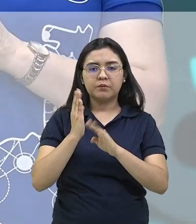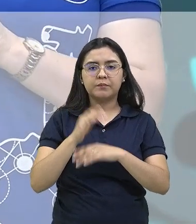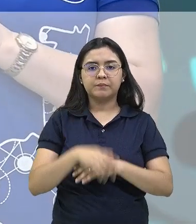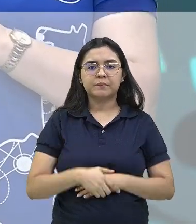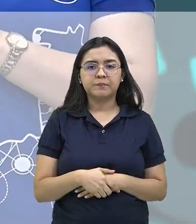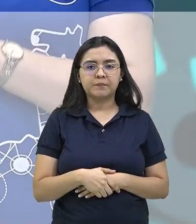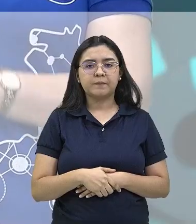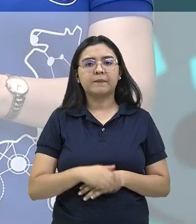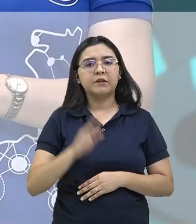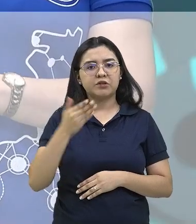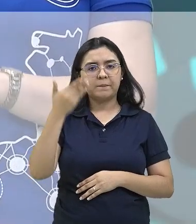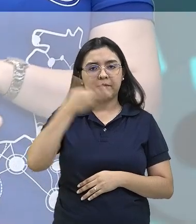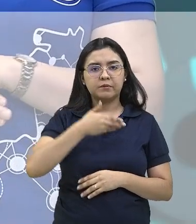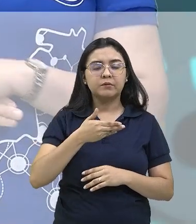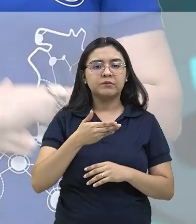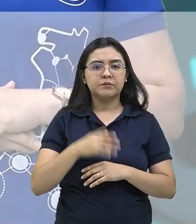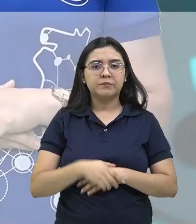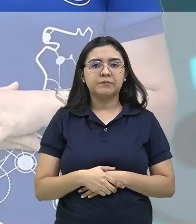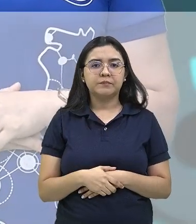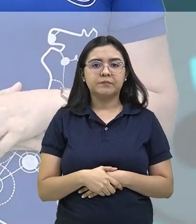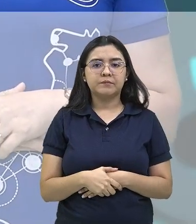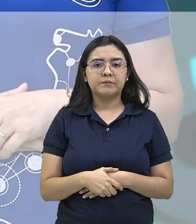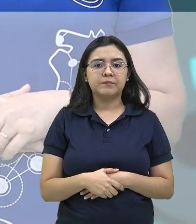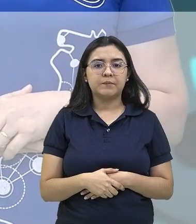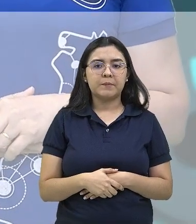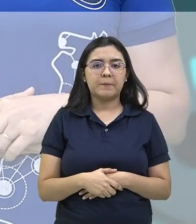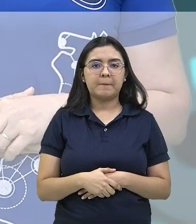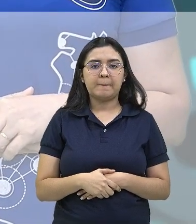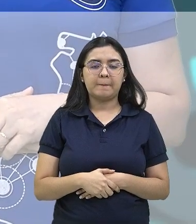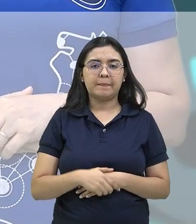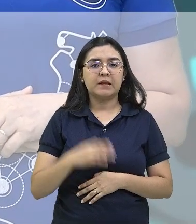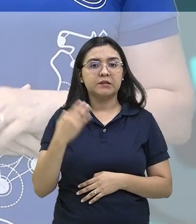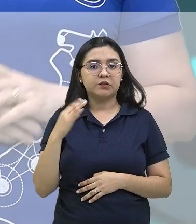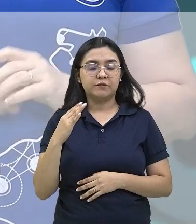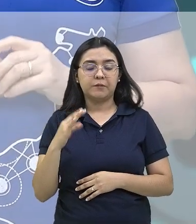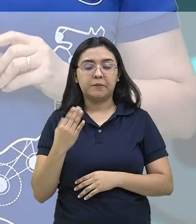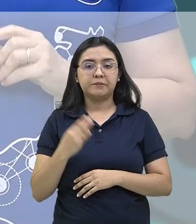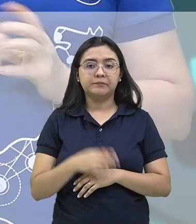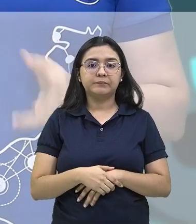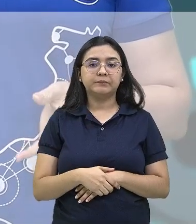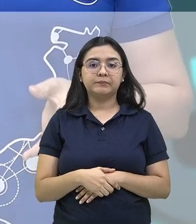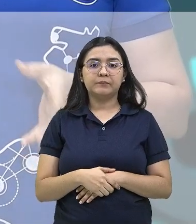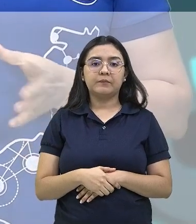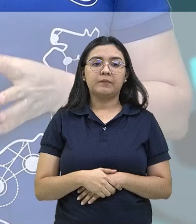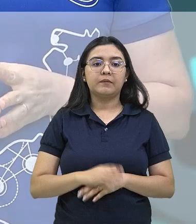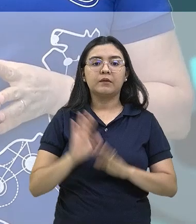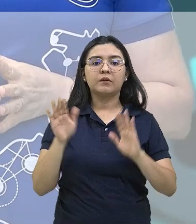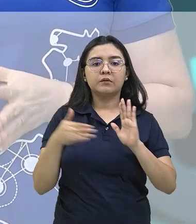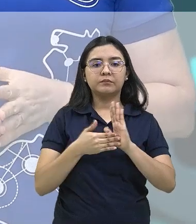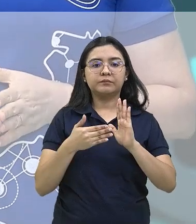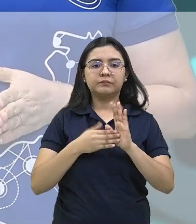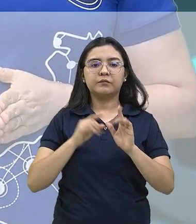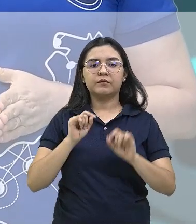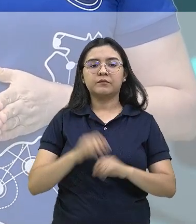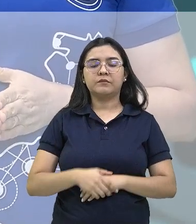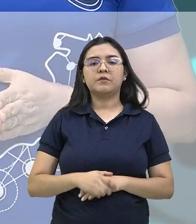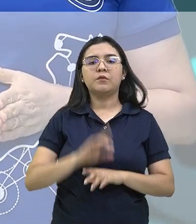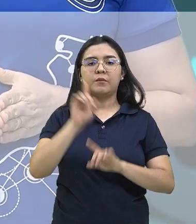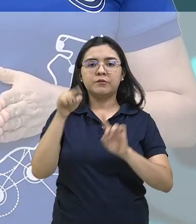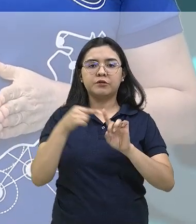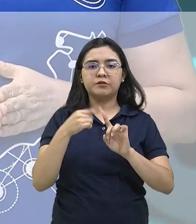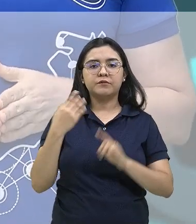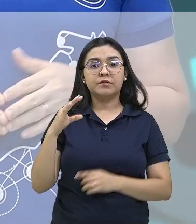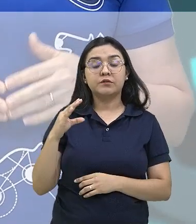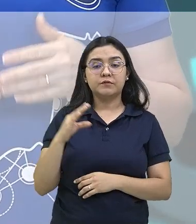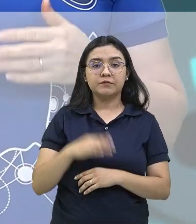é comprovável, que é comprovado, né, cientificamente. E o último é a finalidade científica,